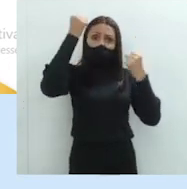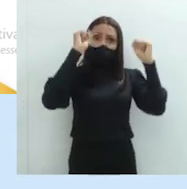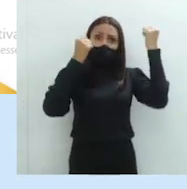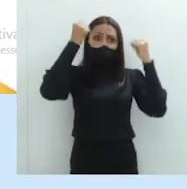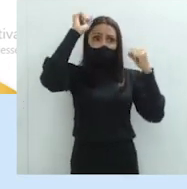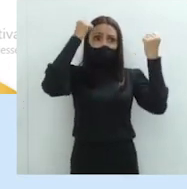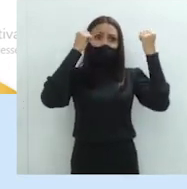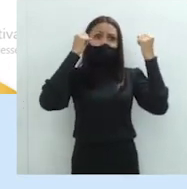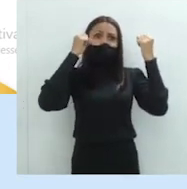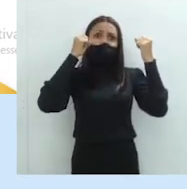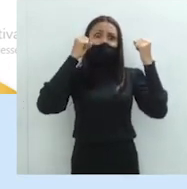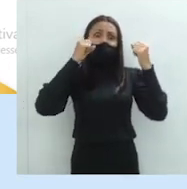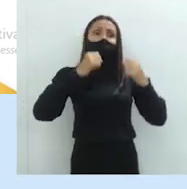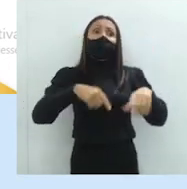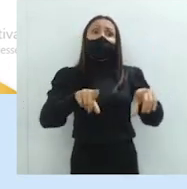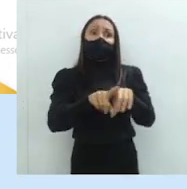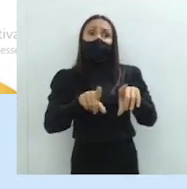indústria